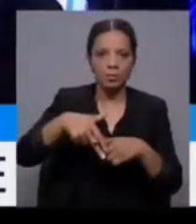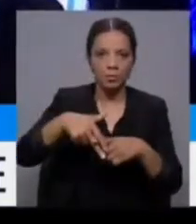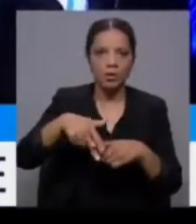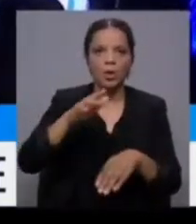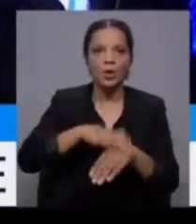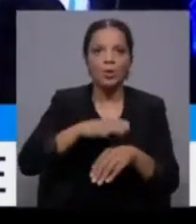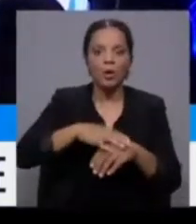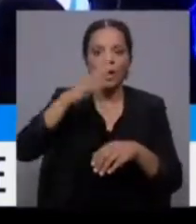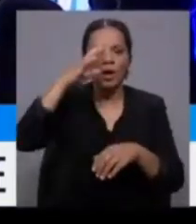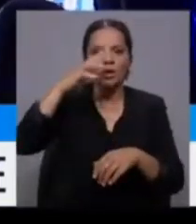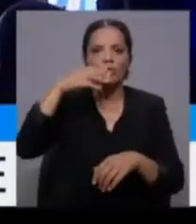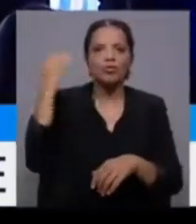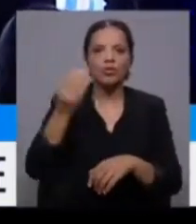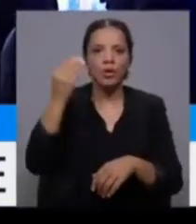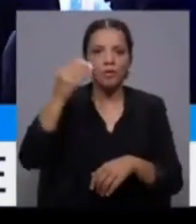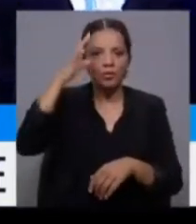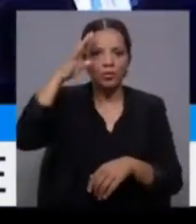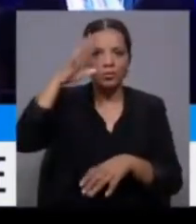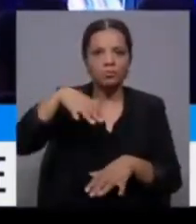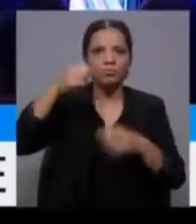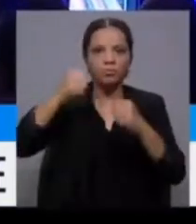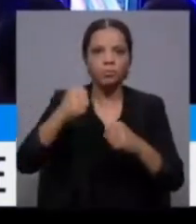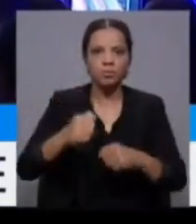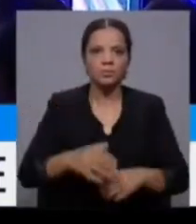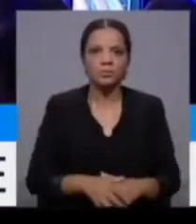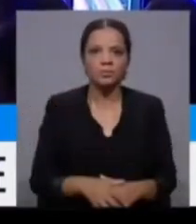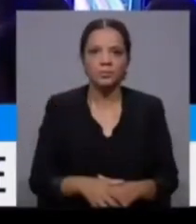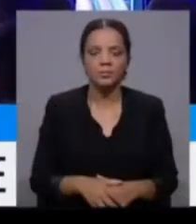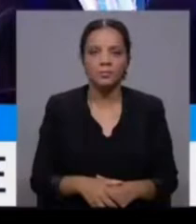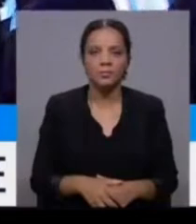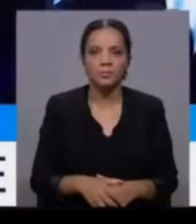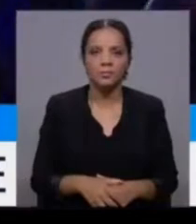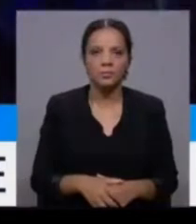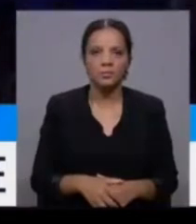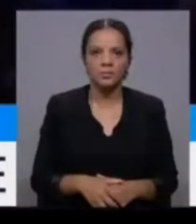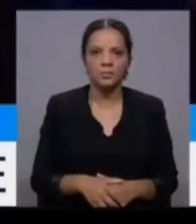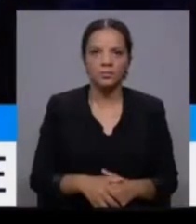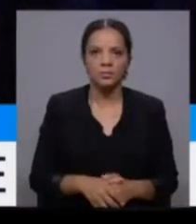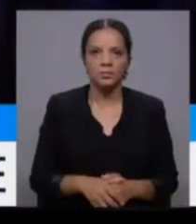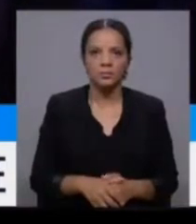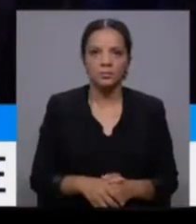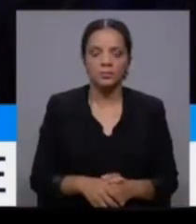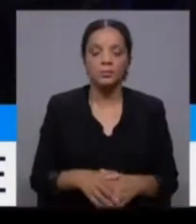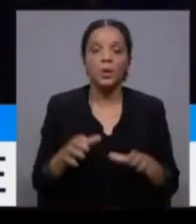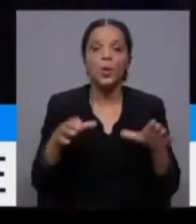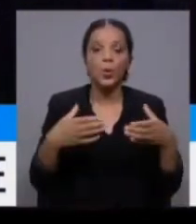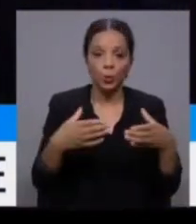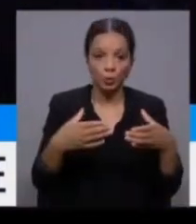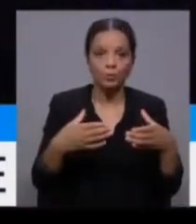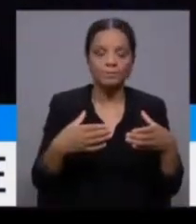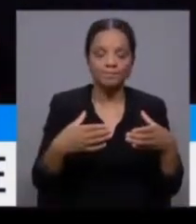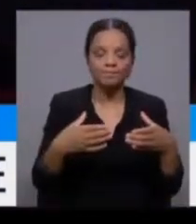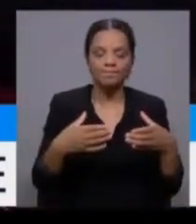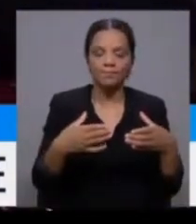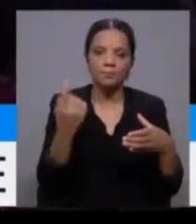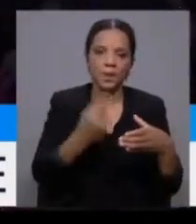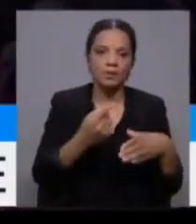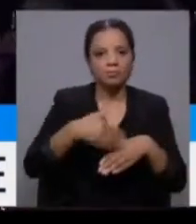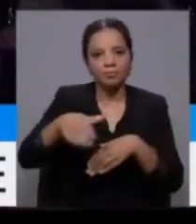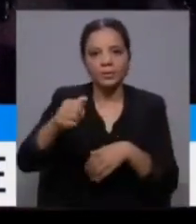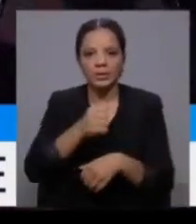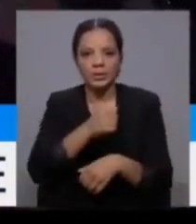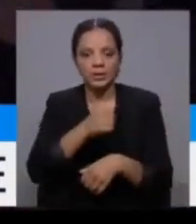este protesto destes jovens. Quem monta uma expansão energética não pode... O grupo acabou por ser retirado da sala